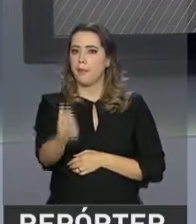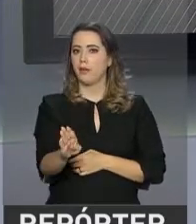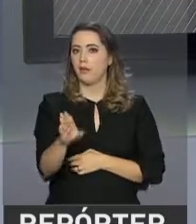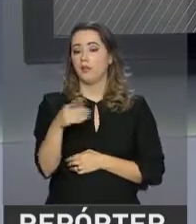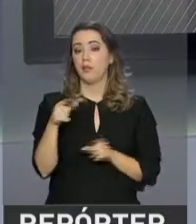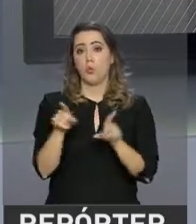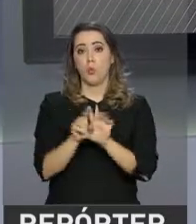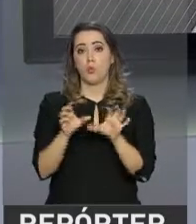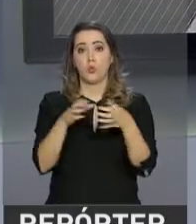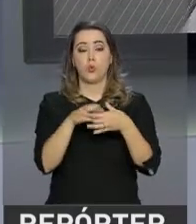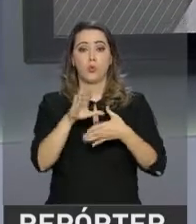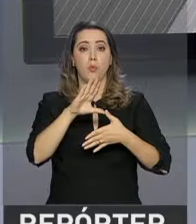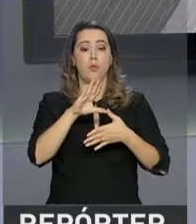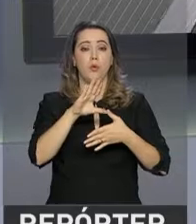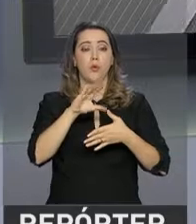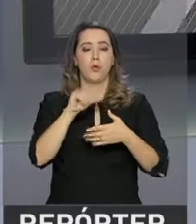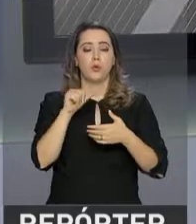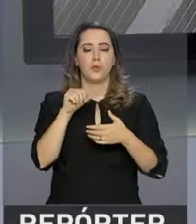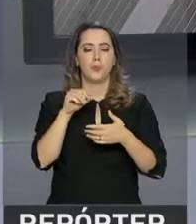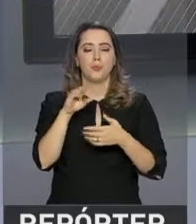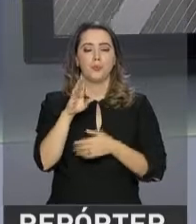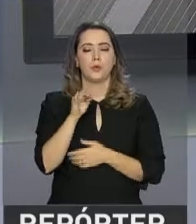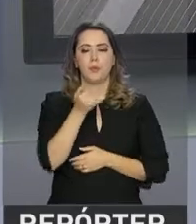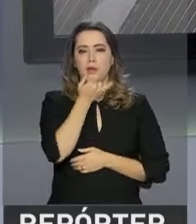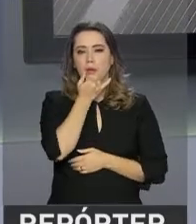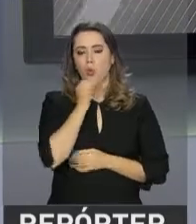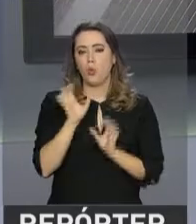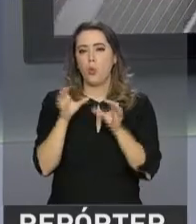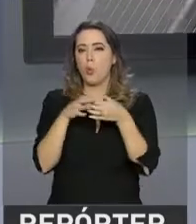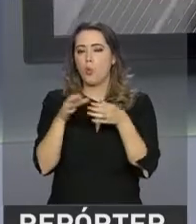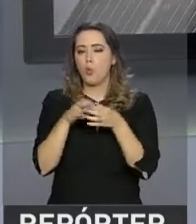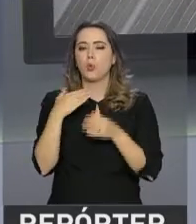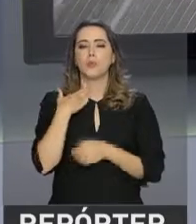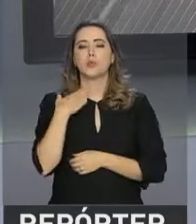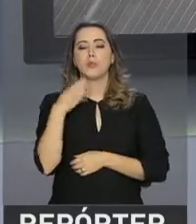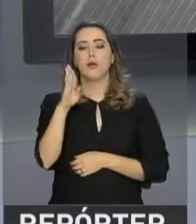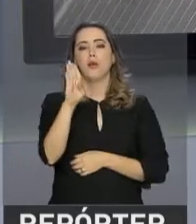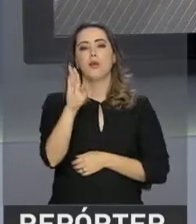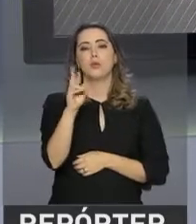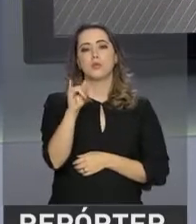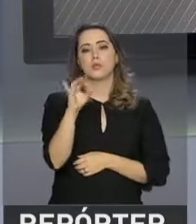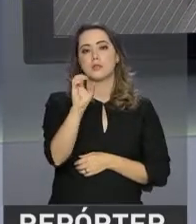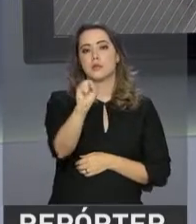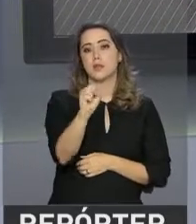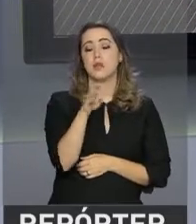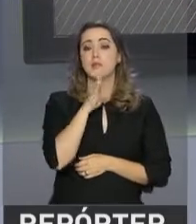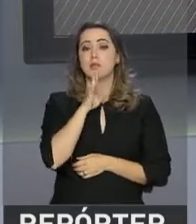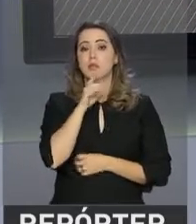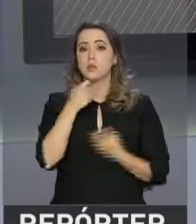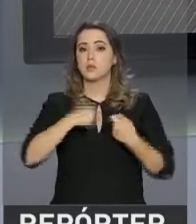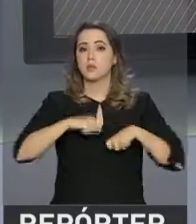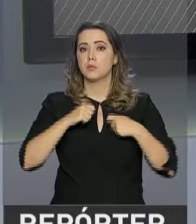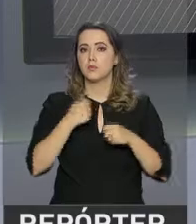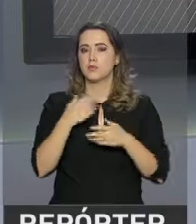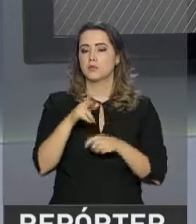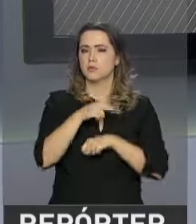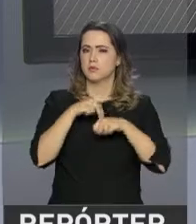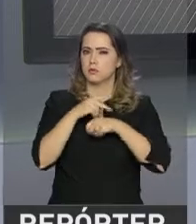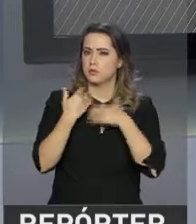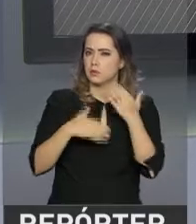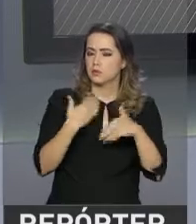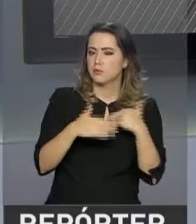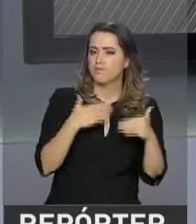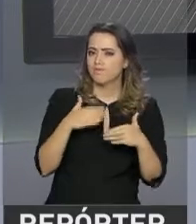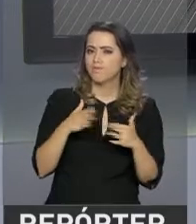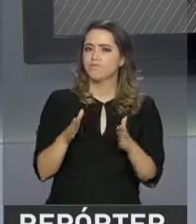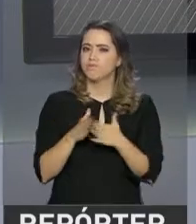dos brics em xangai na china o ministro ressaltou que o banco conhece as necessidades dos países em desenvolvimento e